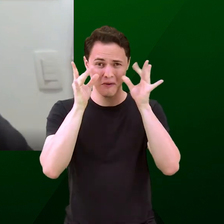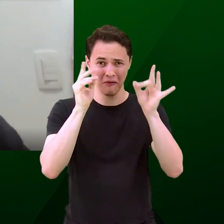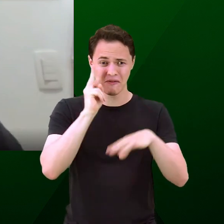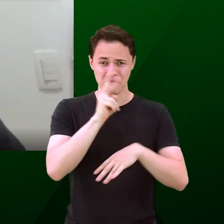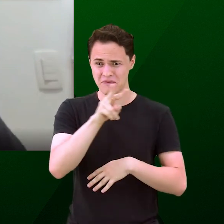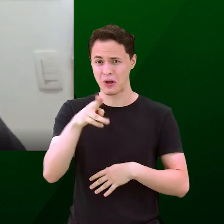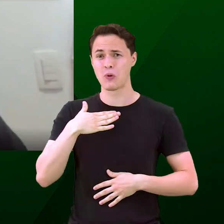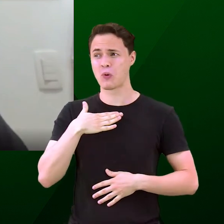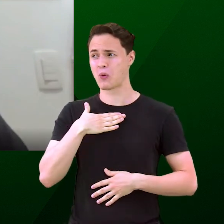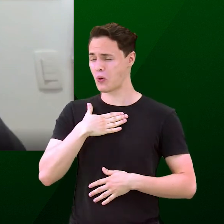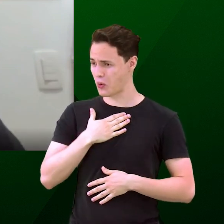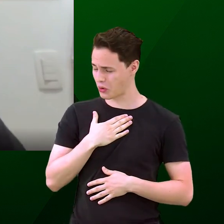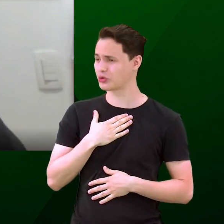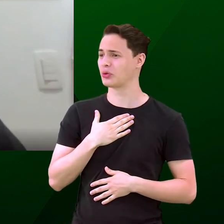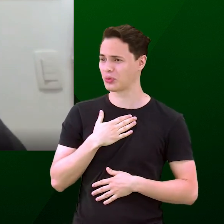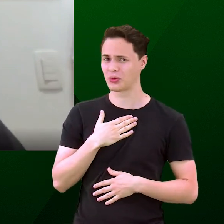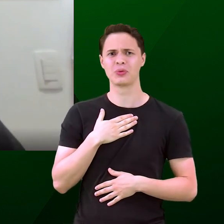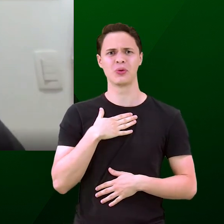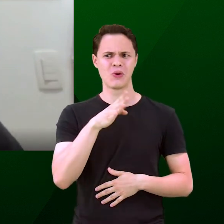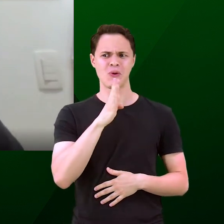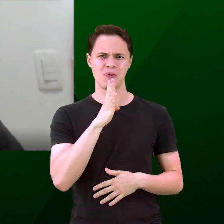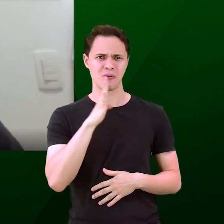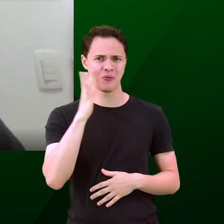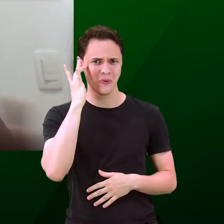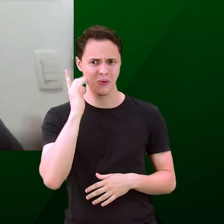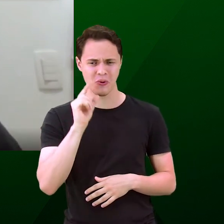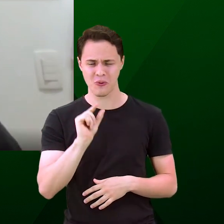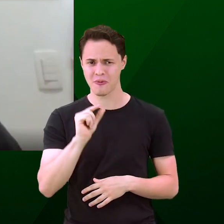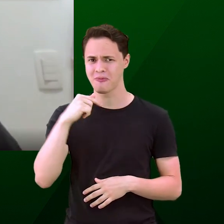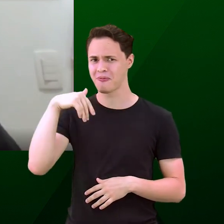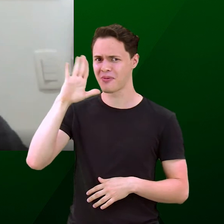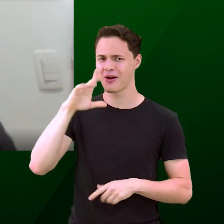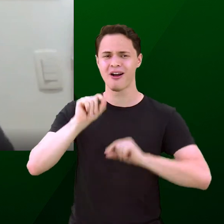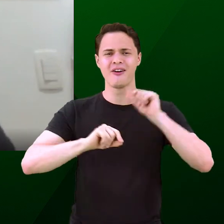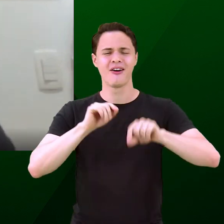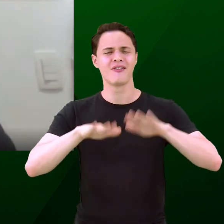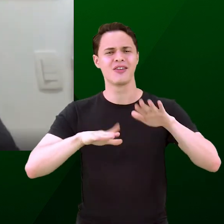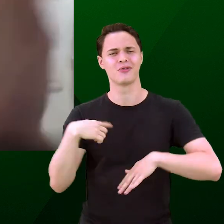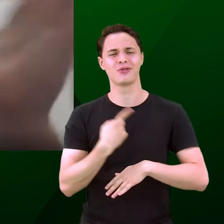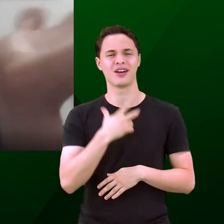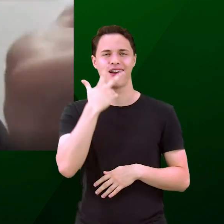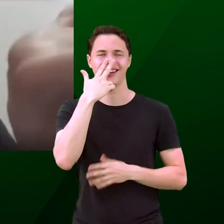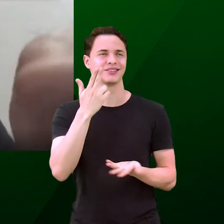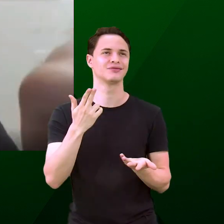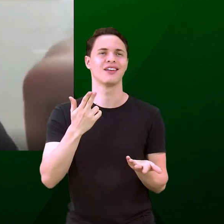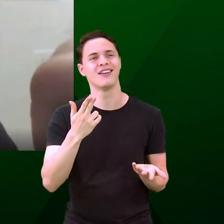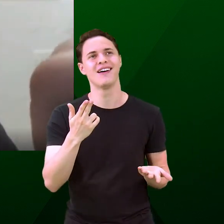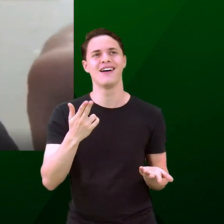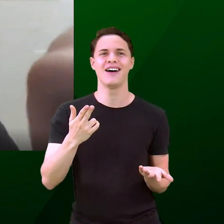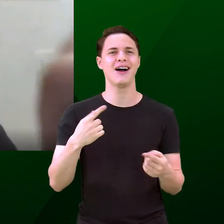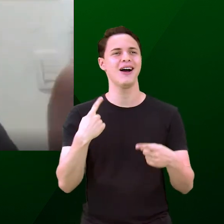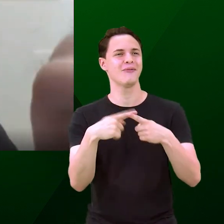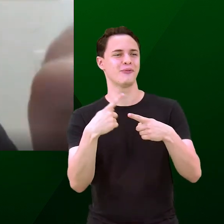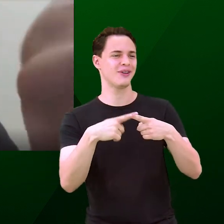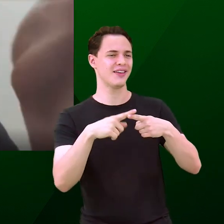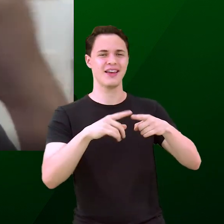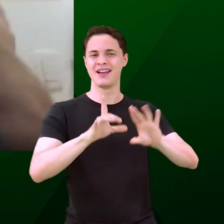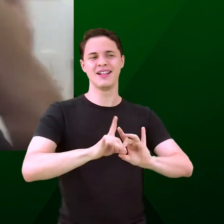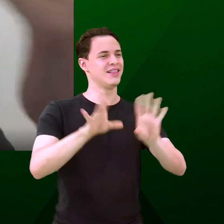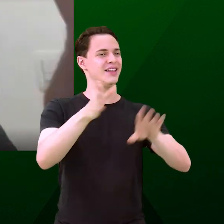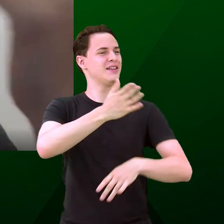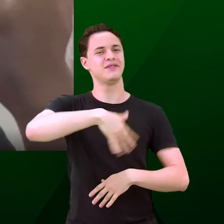aí, são muito importantes para a gente preservar nossa articulação, nossa estrutura, né, muscular